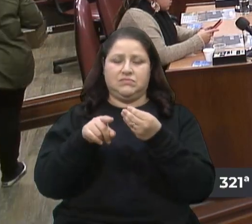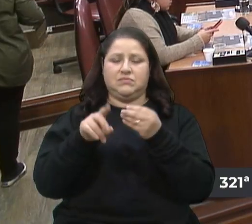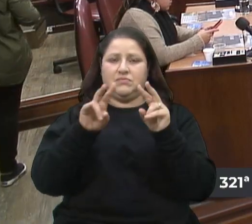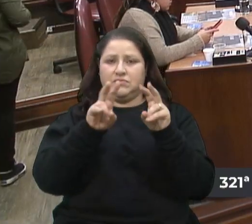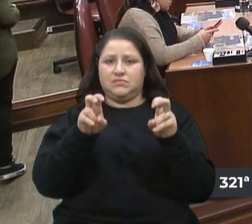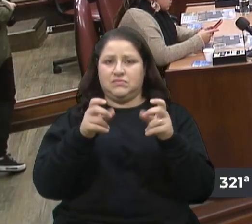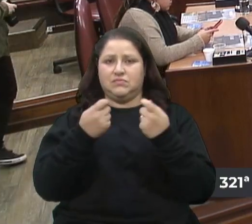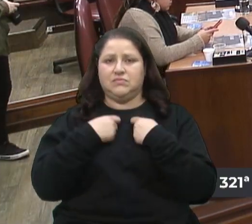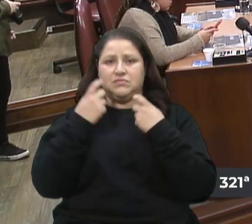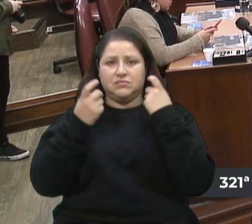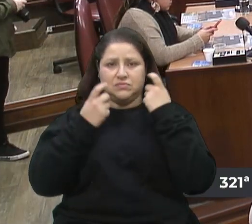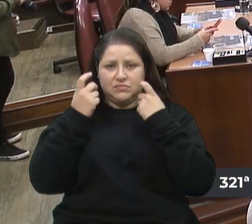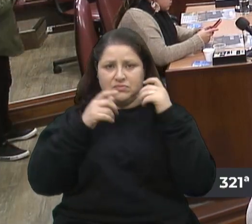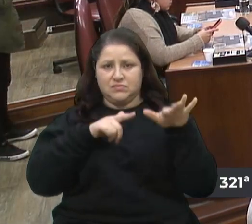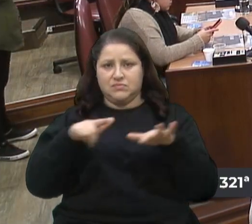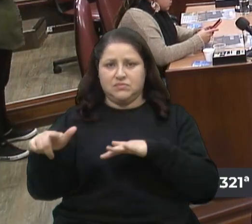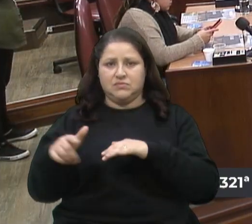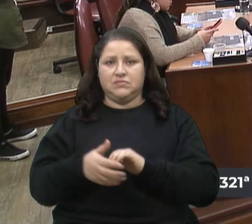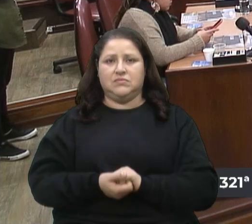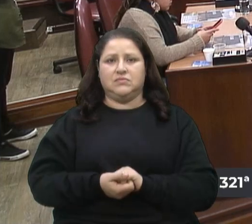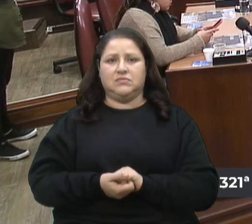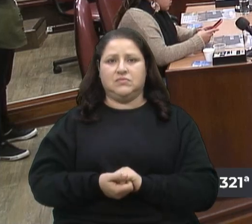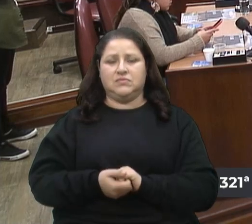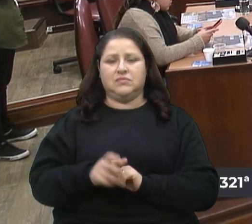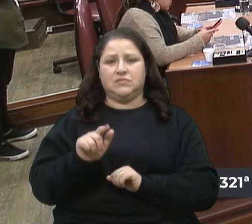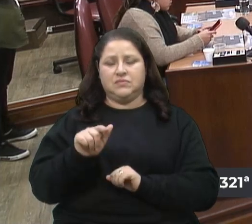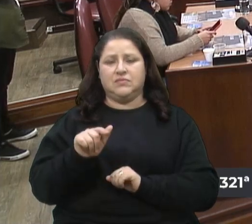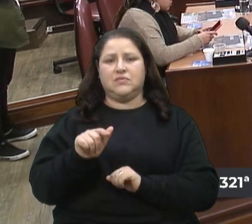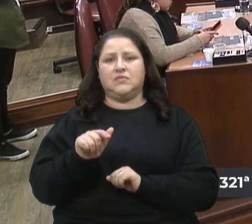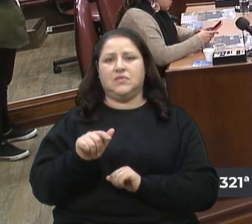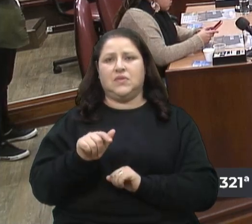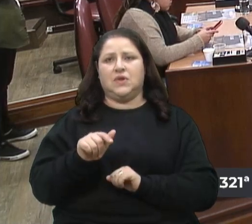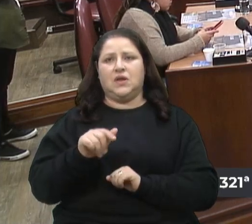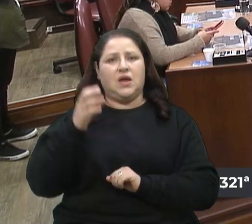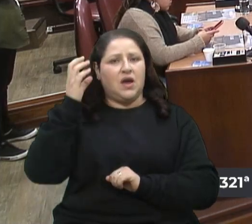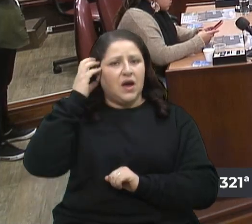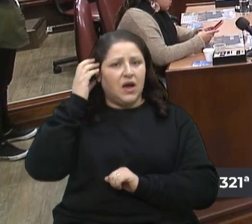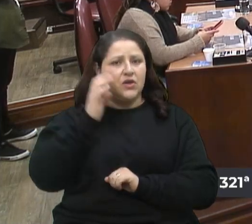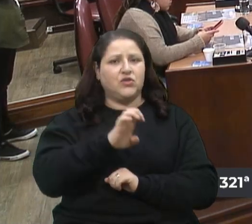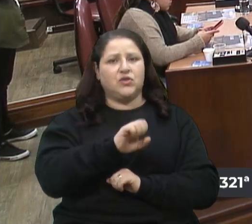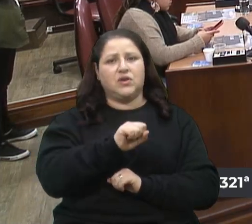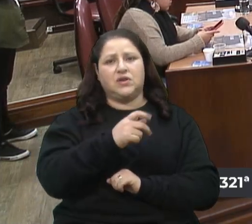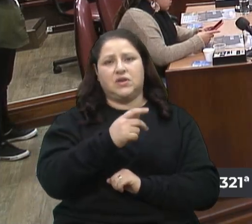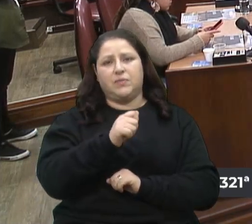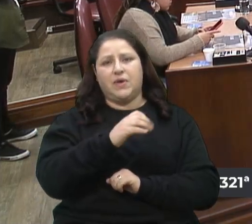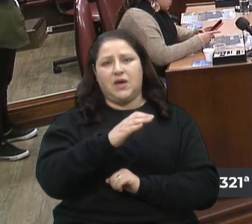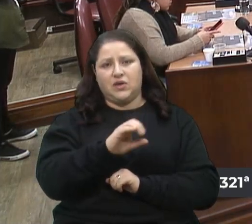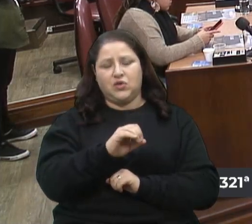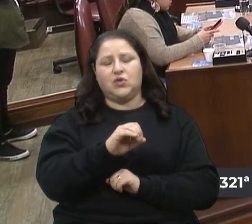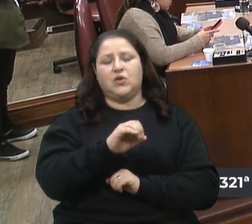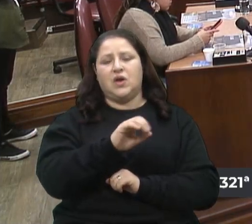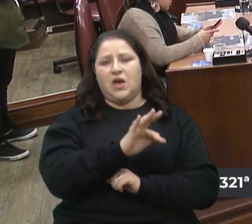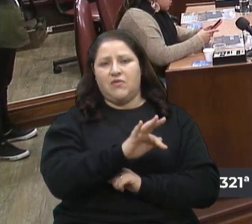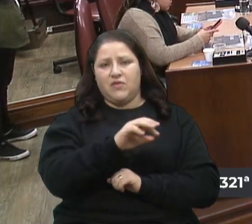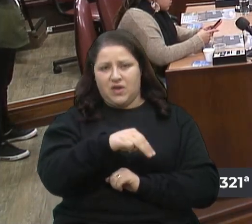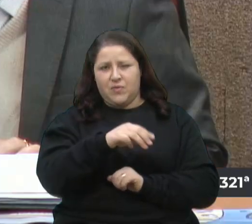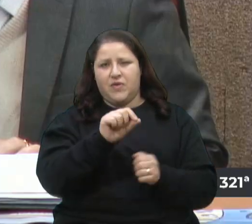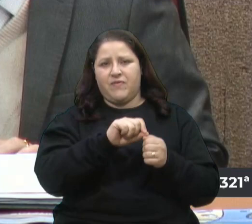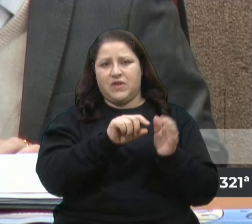me preocupou muito esta semana. A Rádio Espaço FM fez uma pesquisa, tá? Fez um